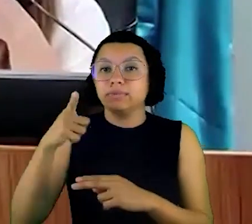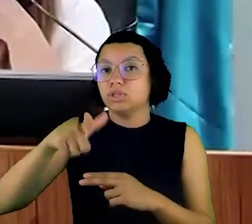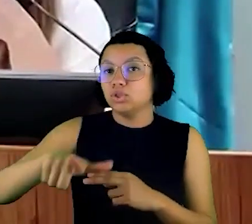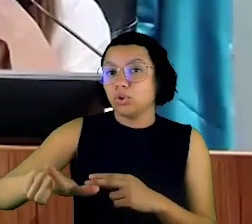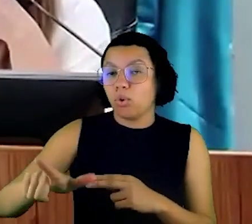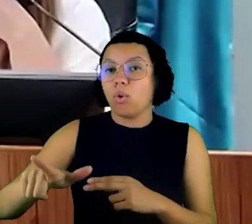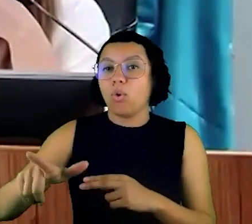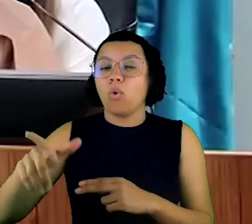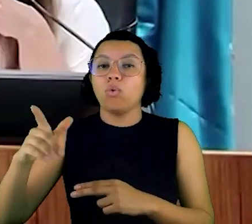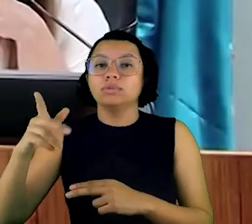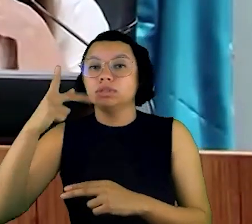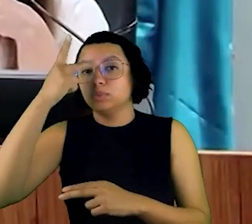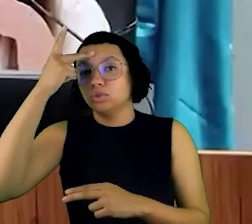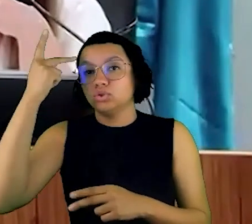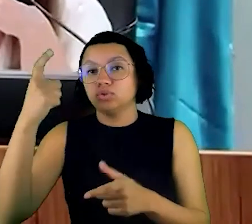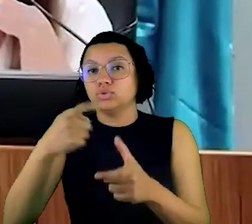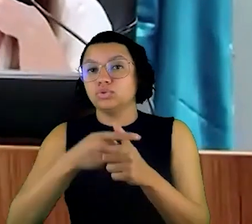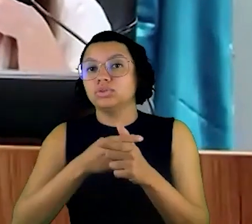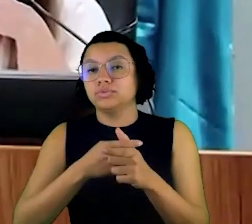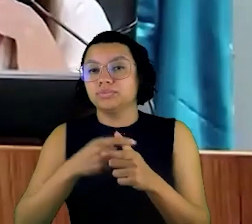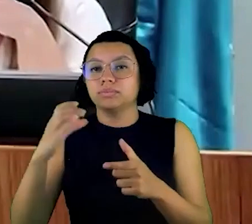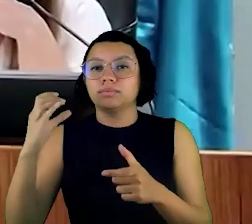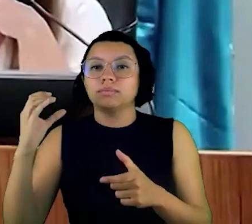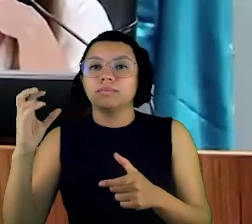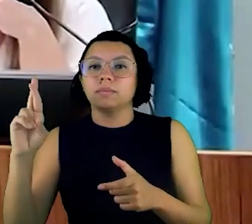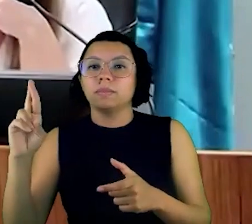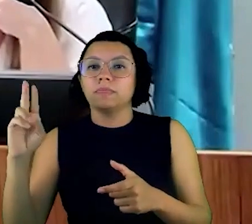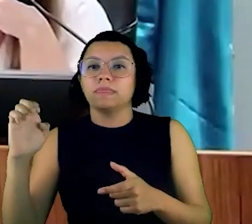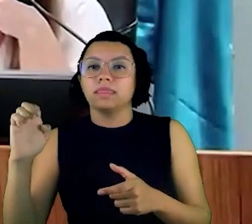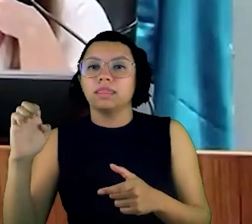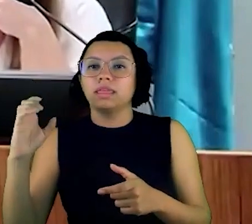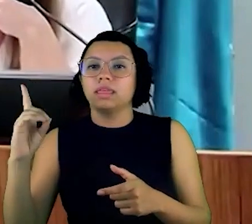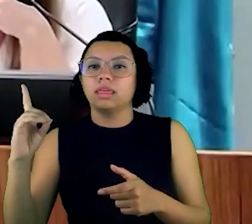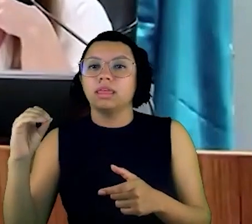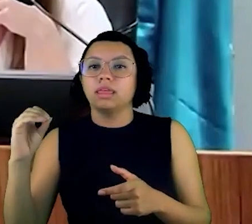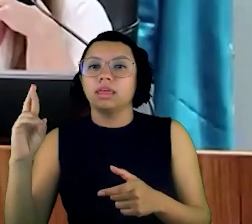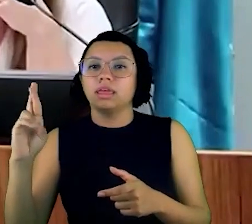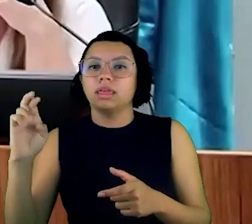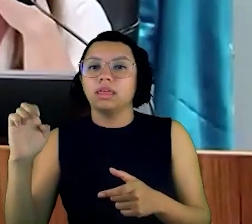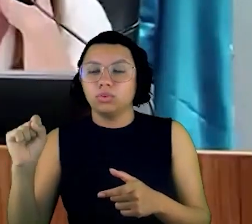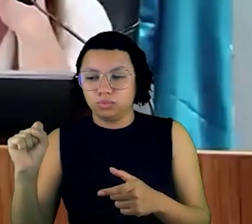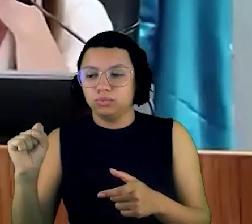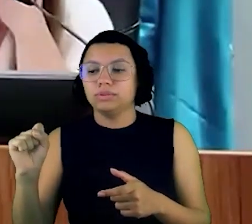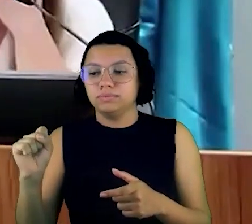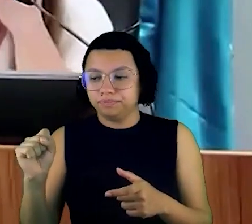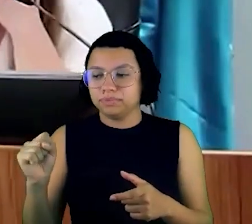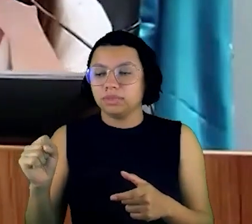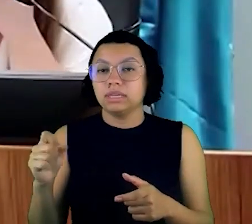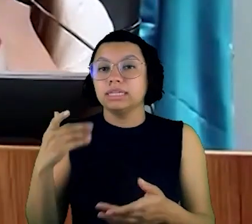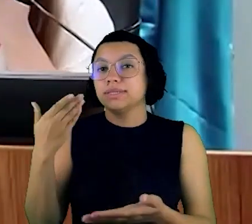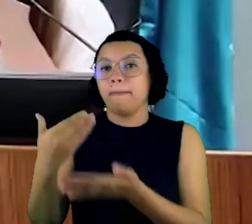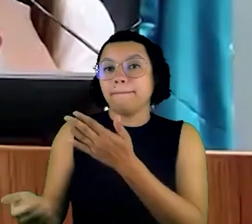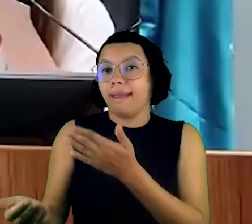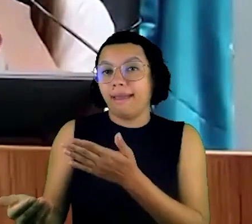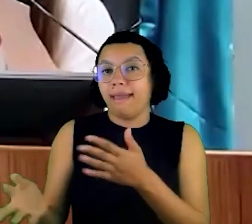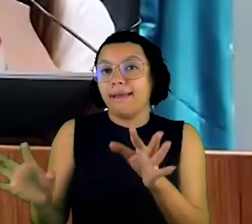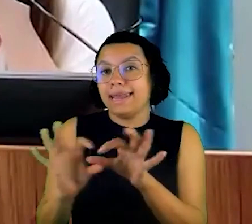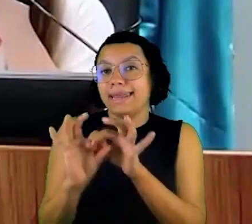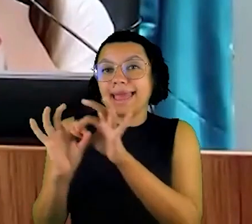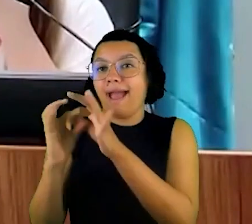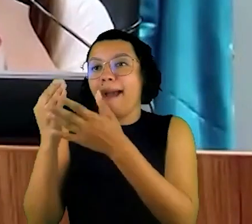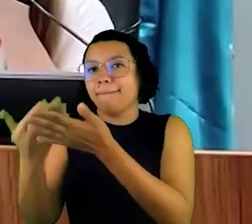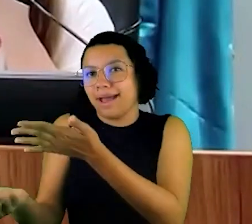outros credores, os credores elo perdido, eu os chamo assim, para que nós os compreendamos todos,